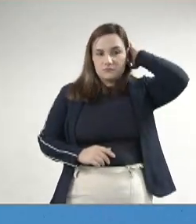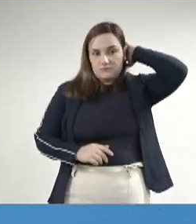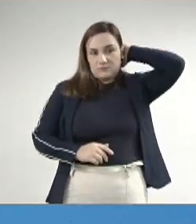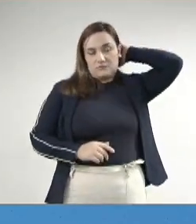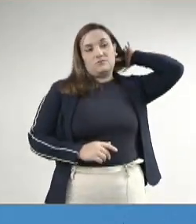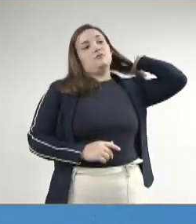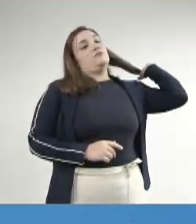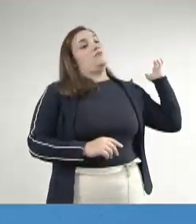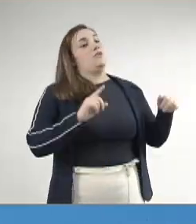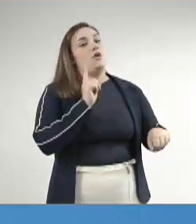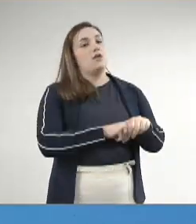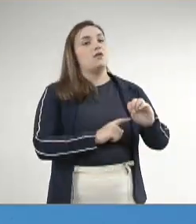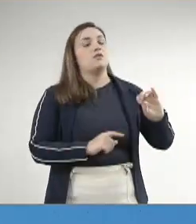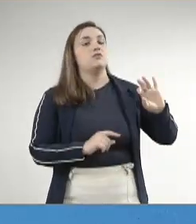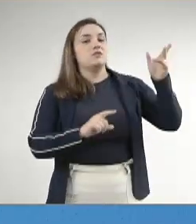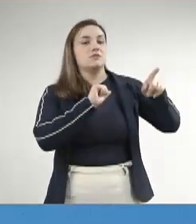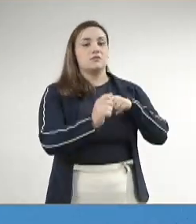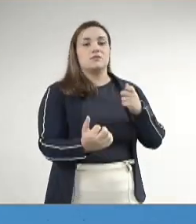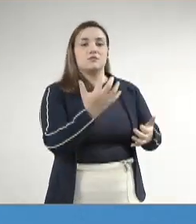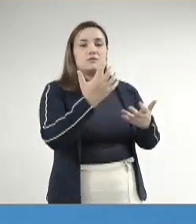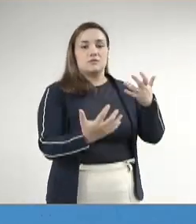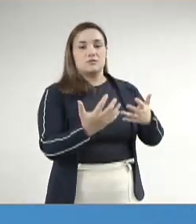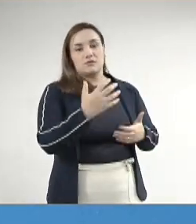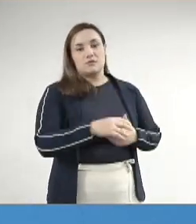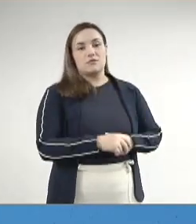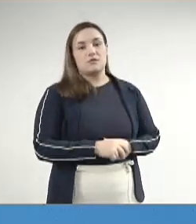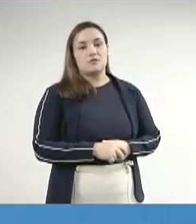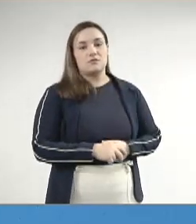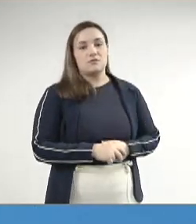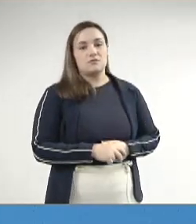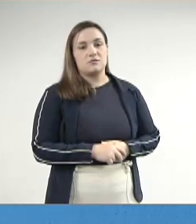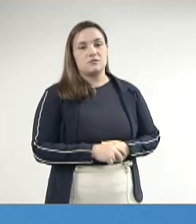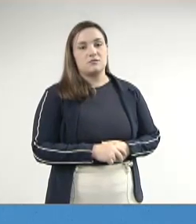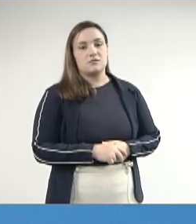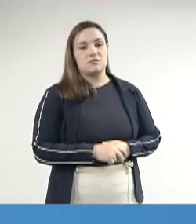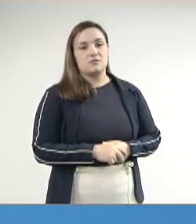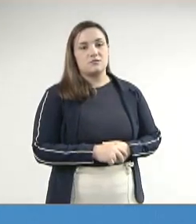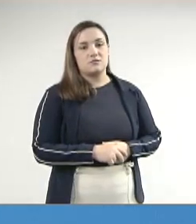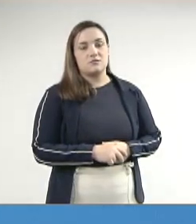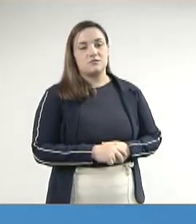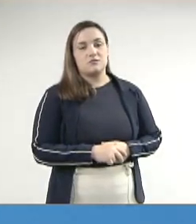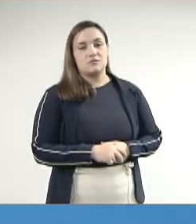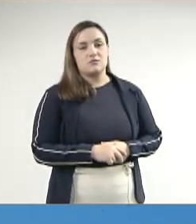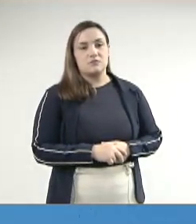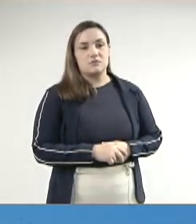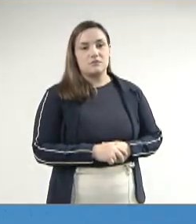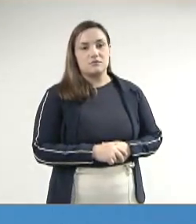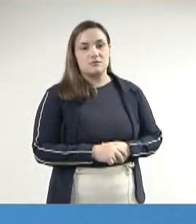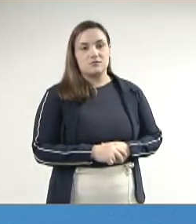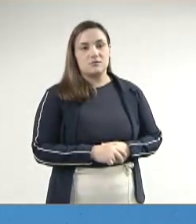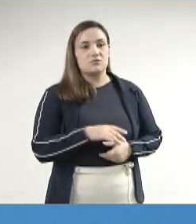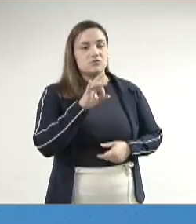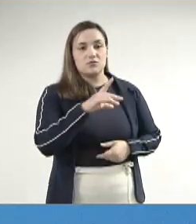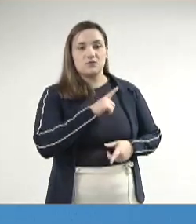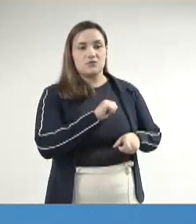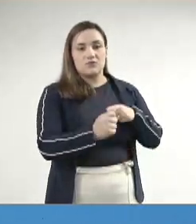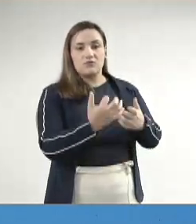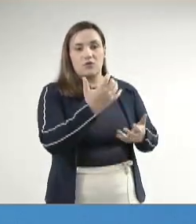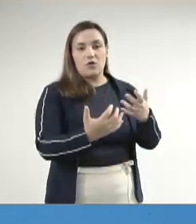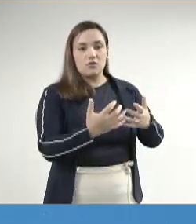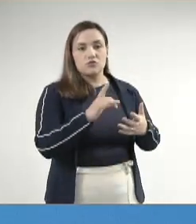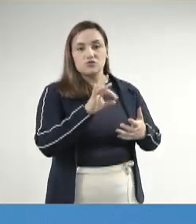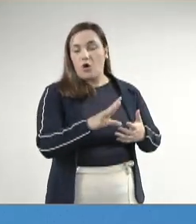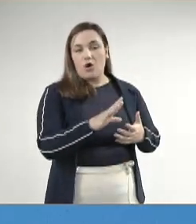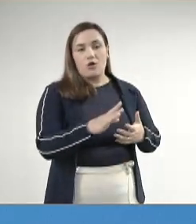acontecem as queimadas, muitas delas por ONGs, índios, que só têm o fogo como amigo